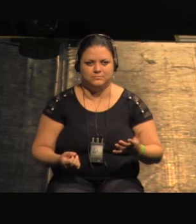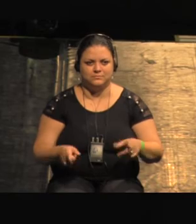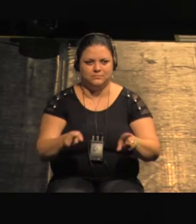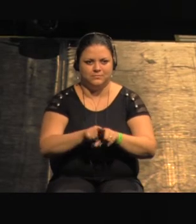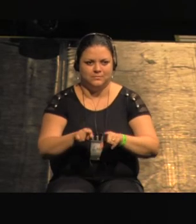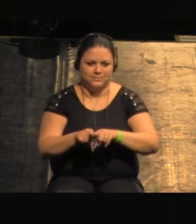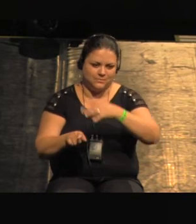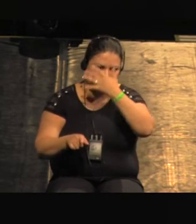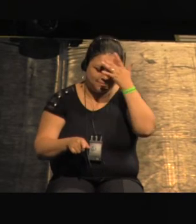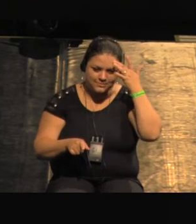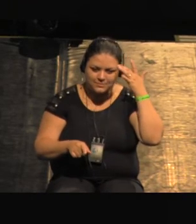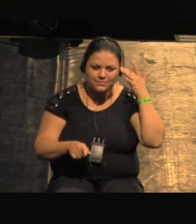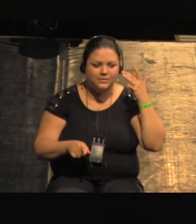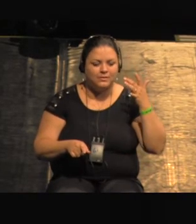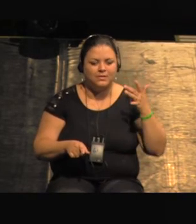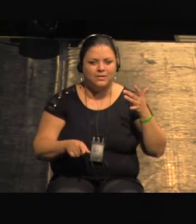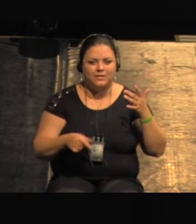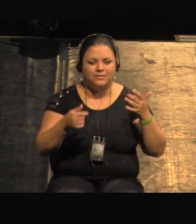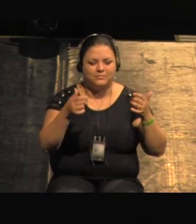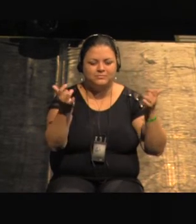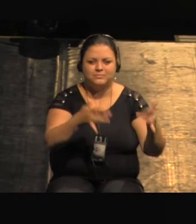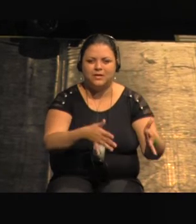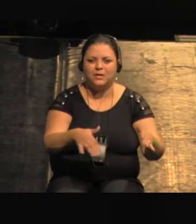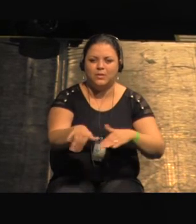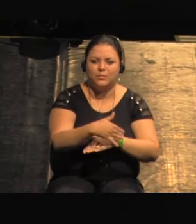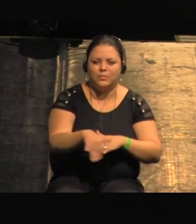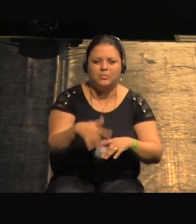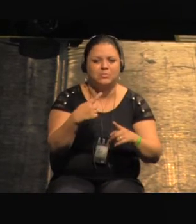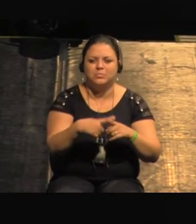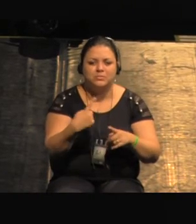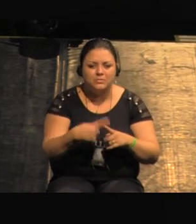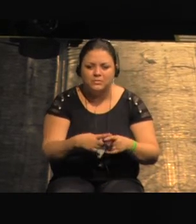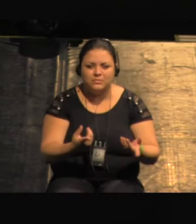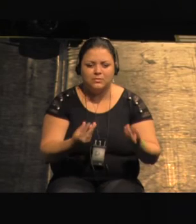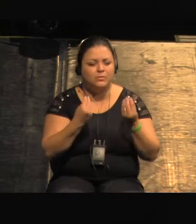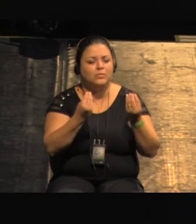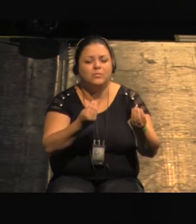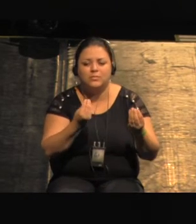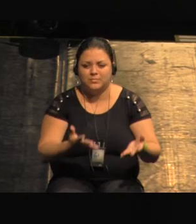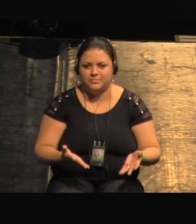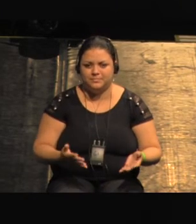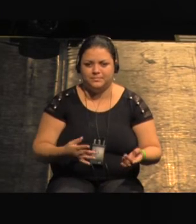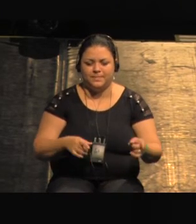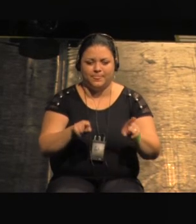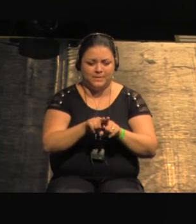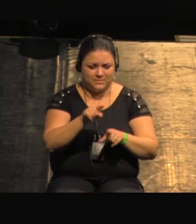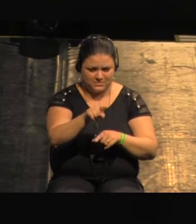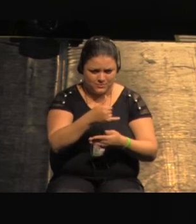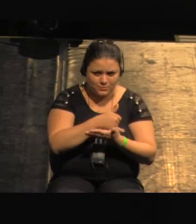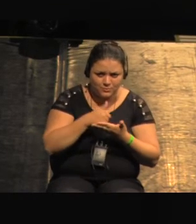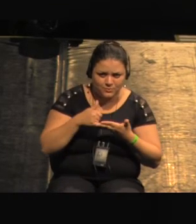essa população, como que eles se tornaram sem teto, eles são pessoas que